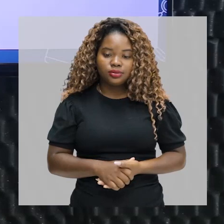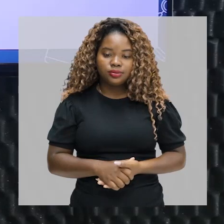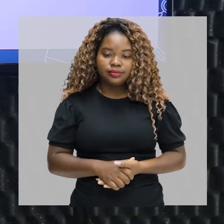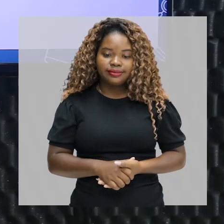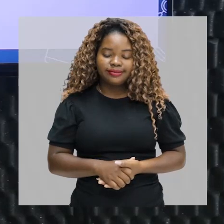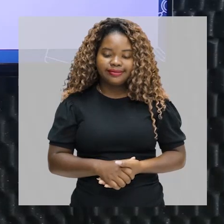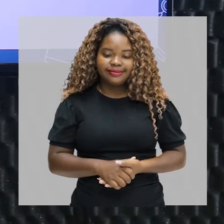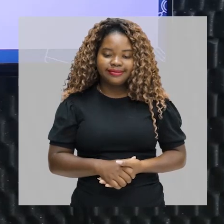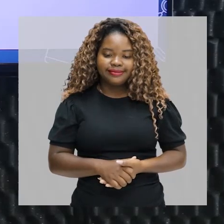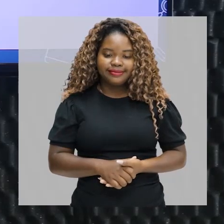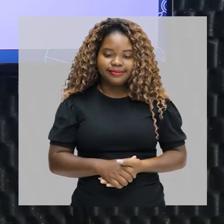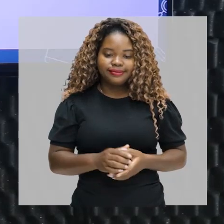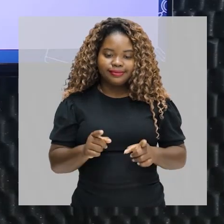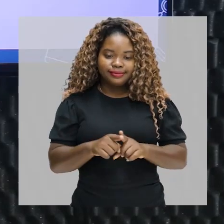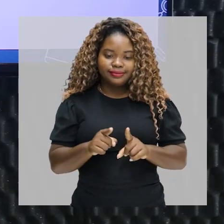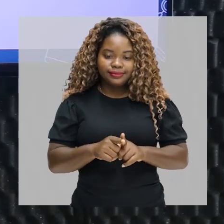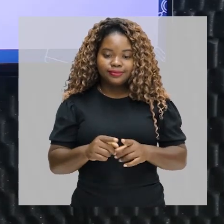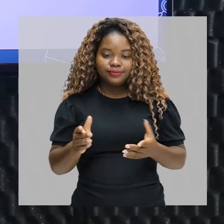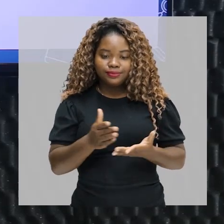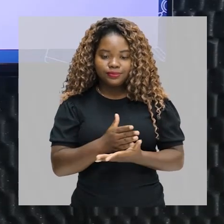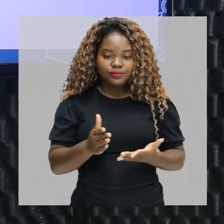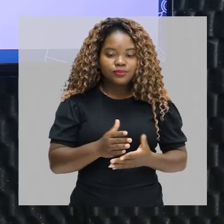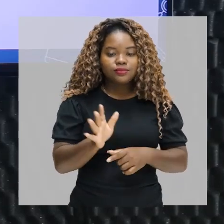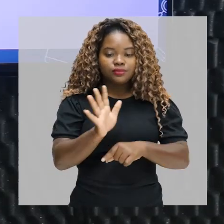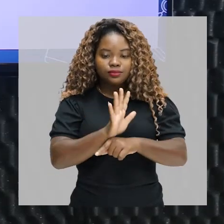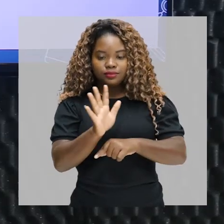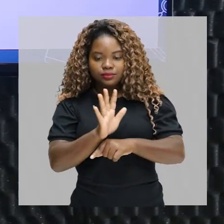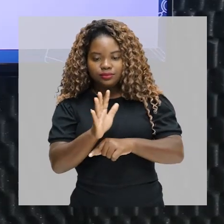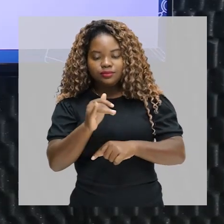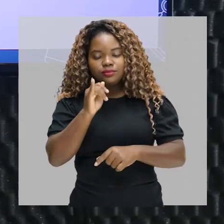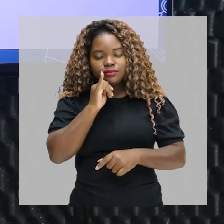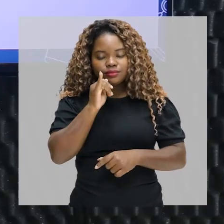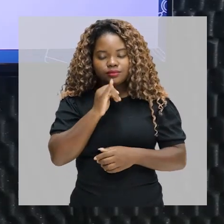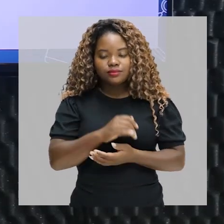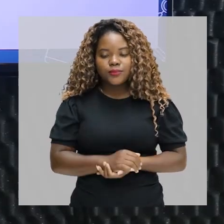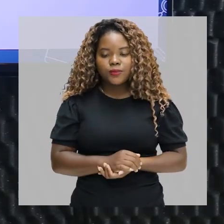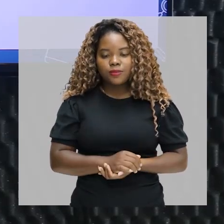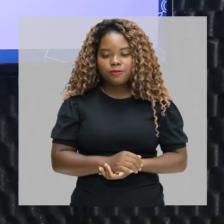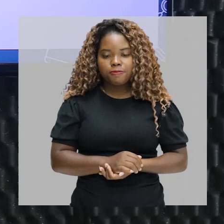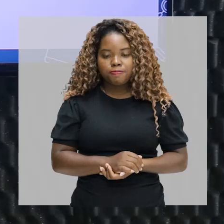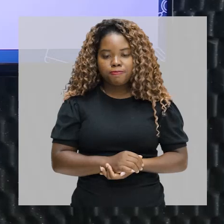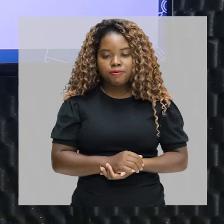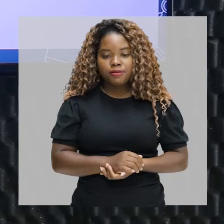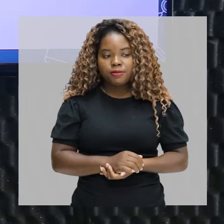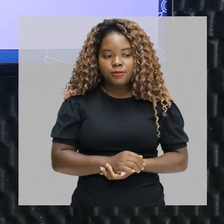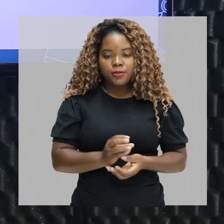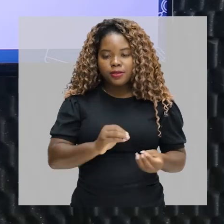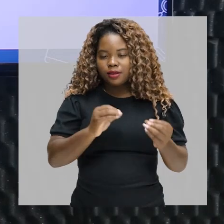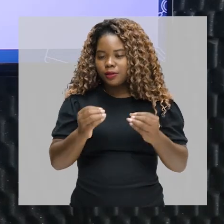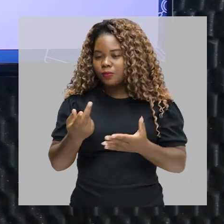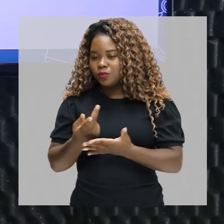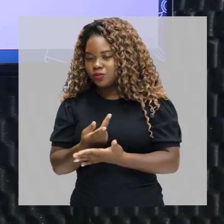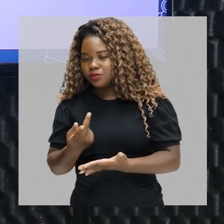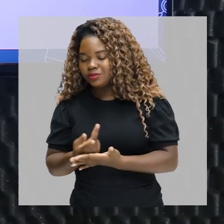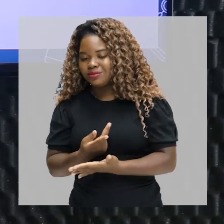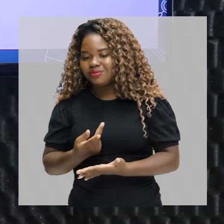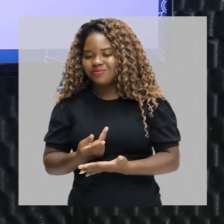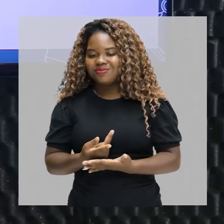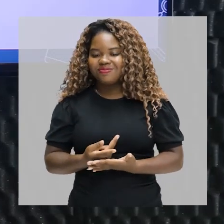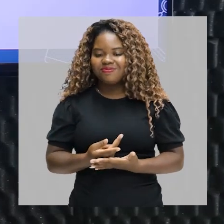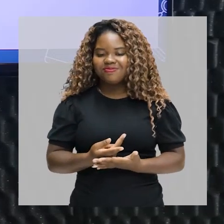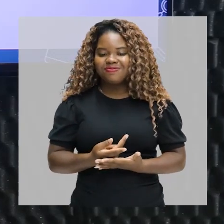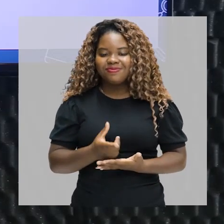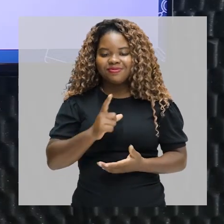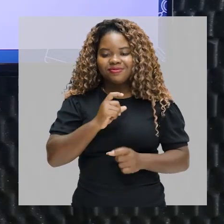também, né, existem alguns filmes, por exemplo, que de forma errada eles acabam